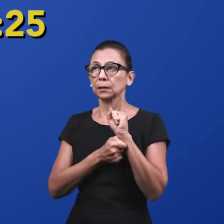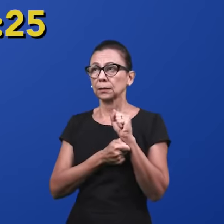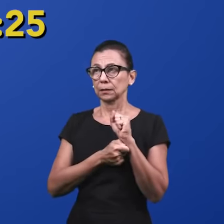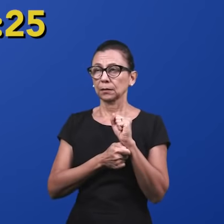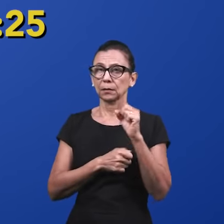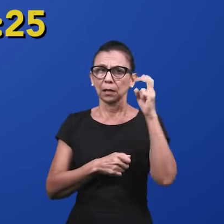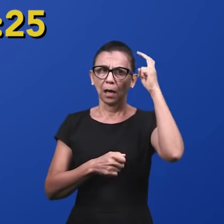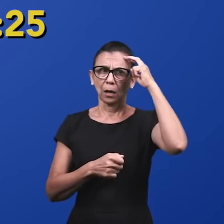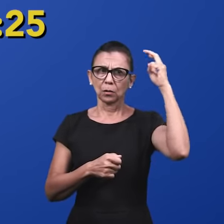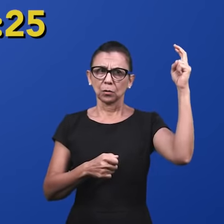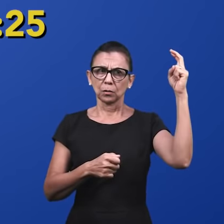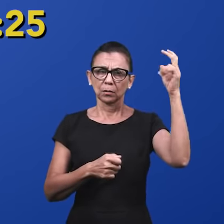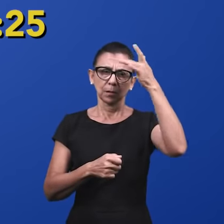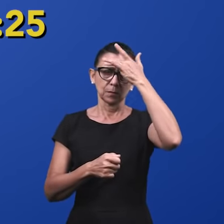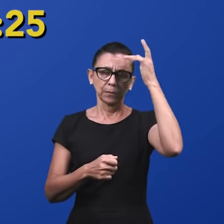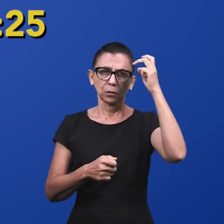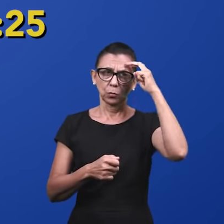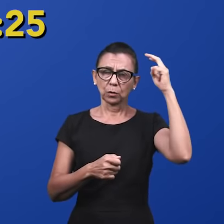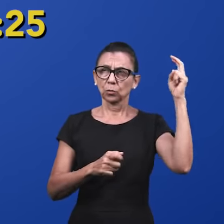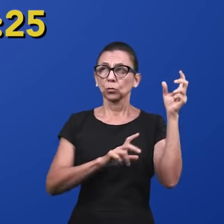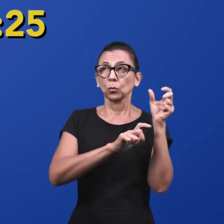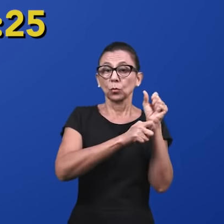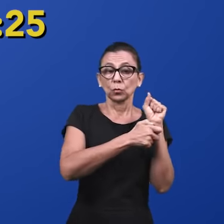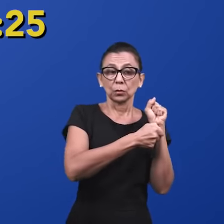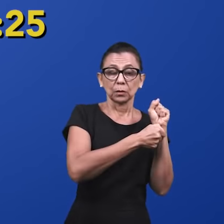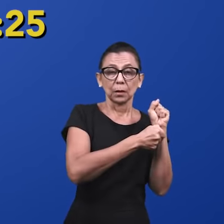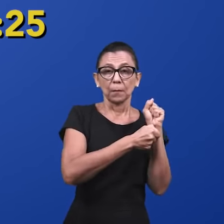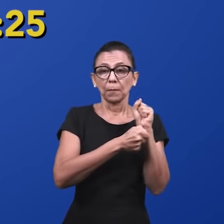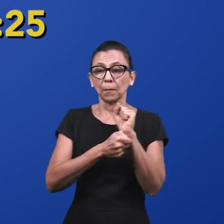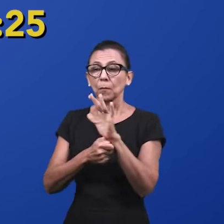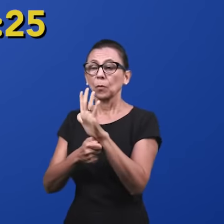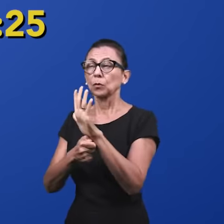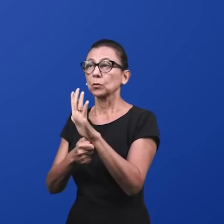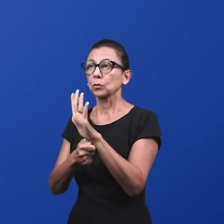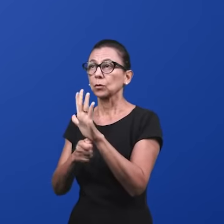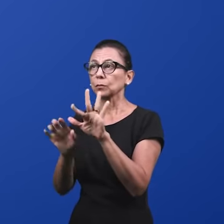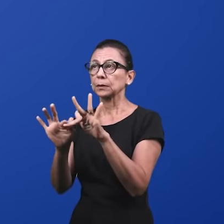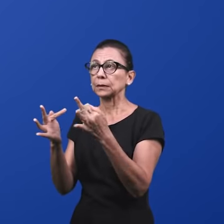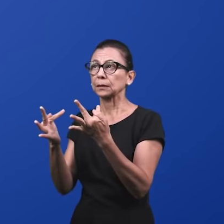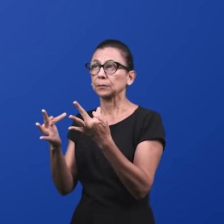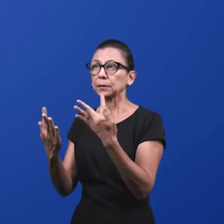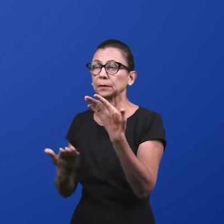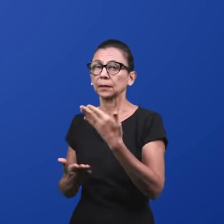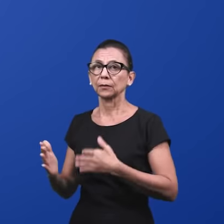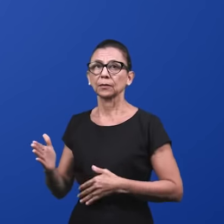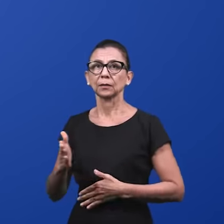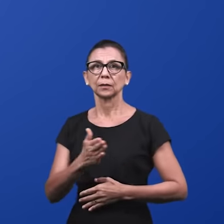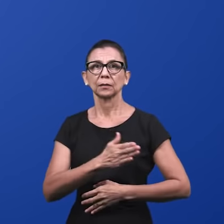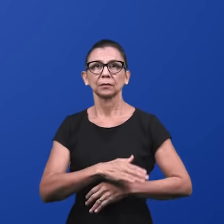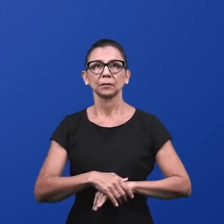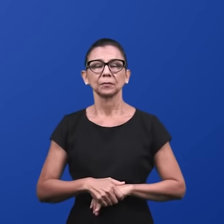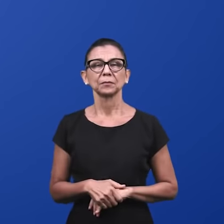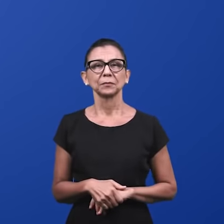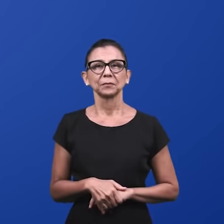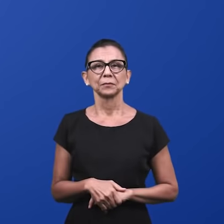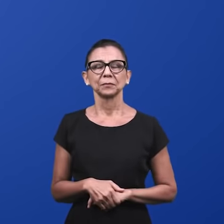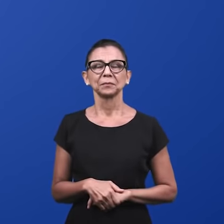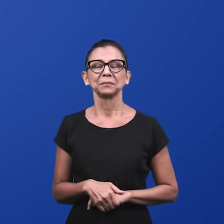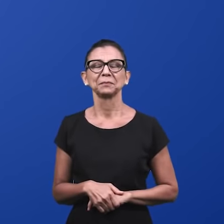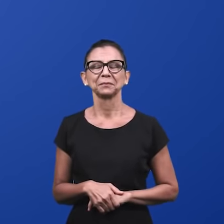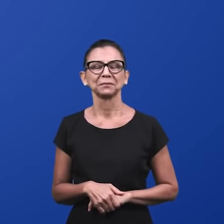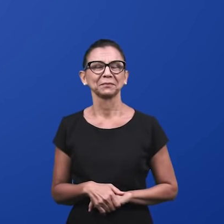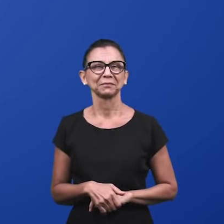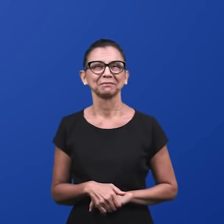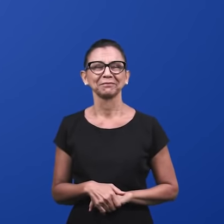sábios e entendidos e revelaste às pequeninas. A paz do Senhor Jesus. A paz, meu nome é Laura.